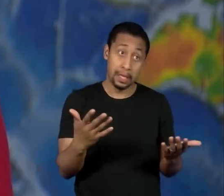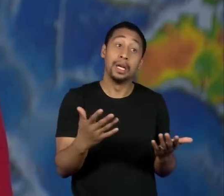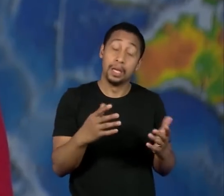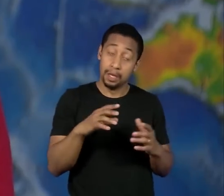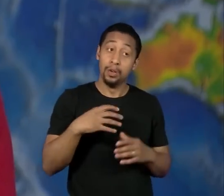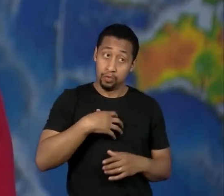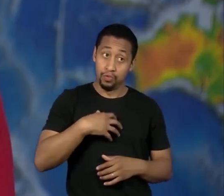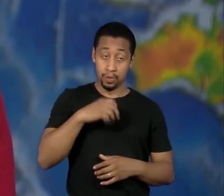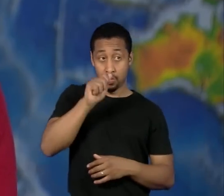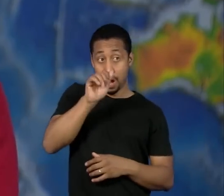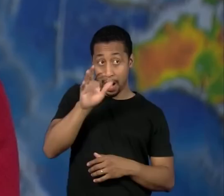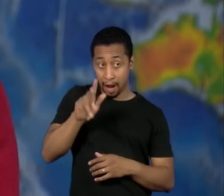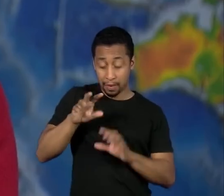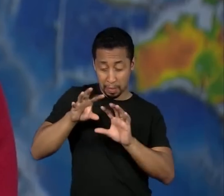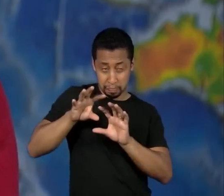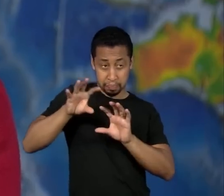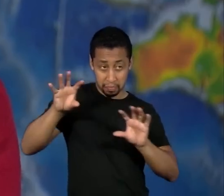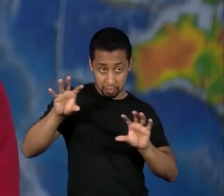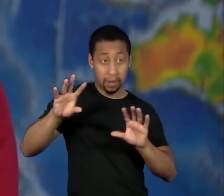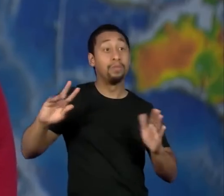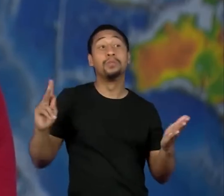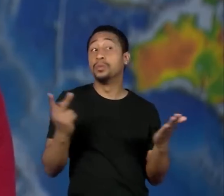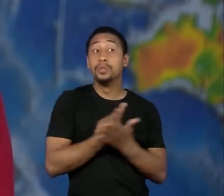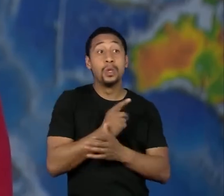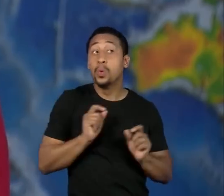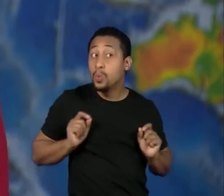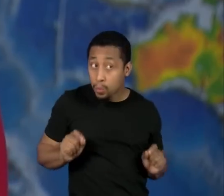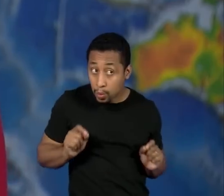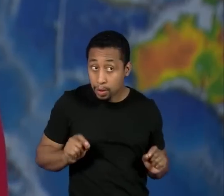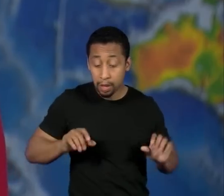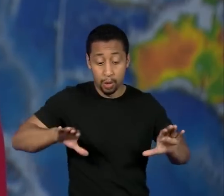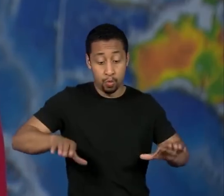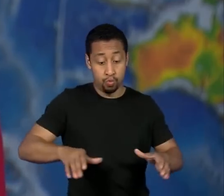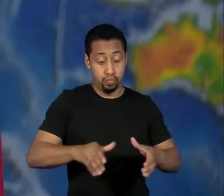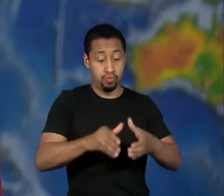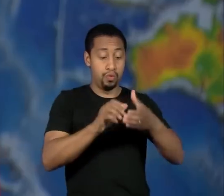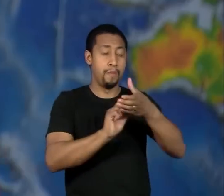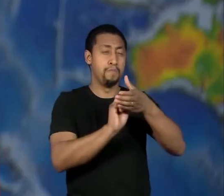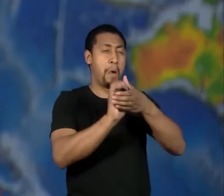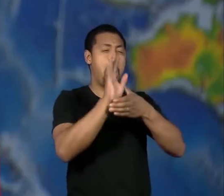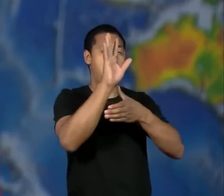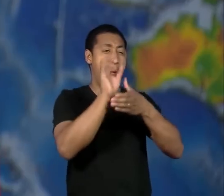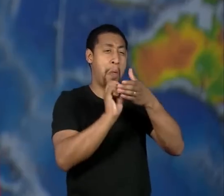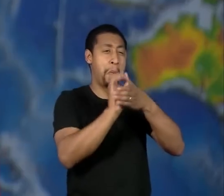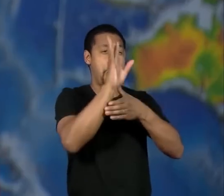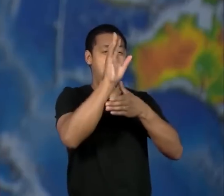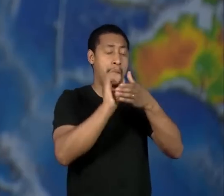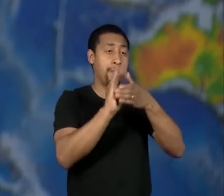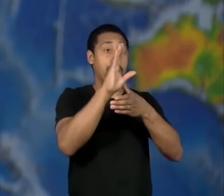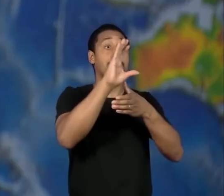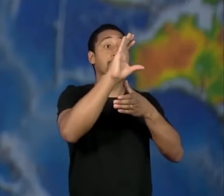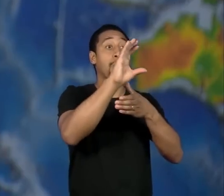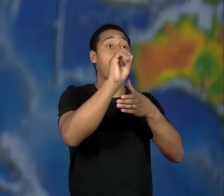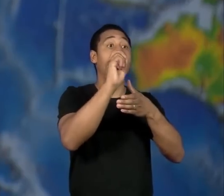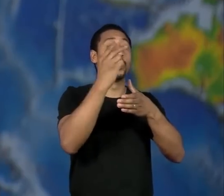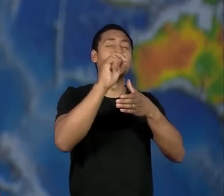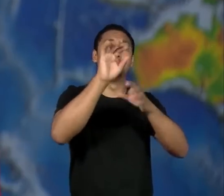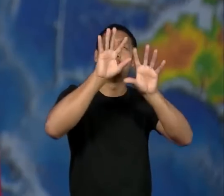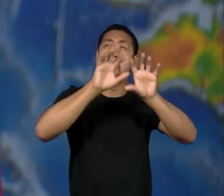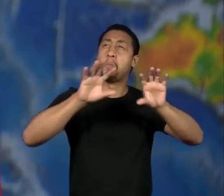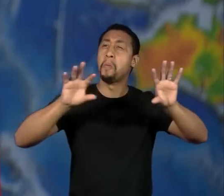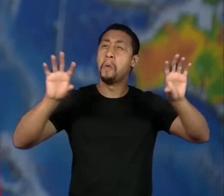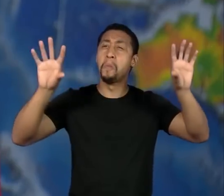ter bastante CO2 e SO4, vários materiais que vão ser jogados na atmosfera, né? A gente vai